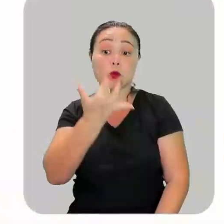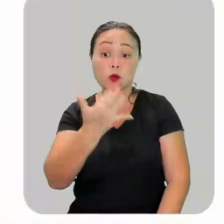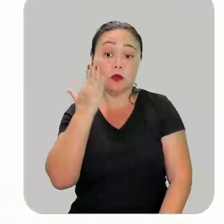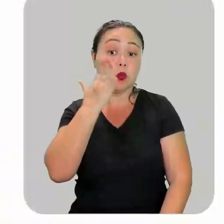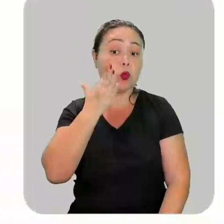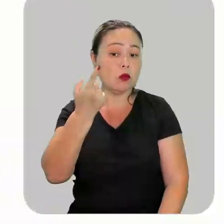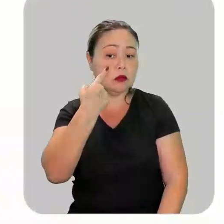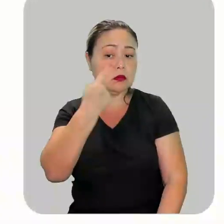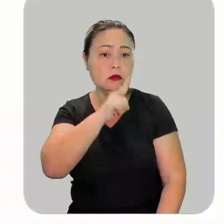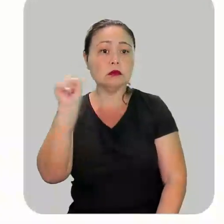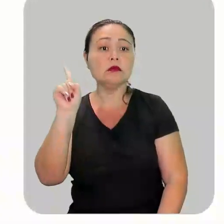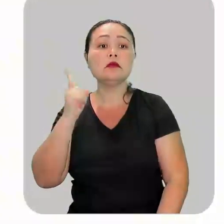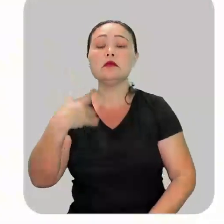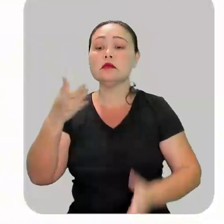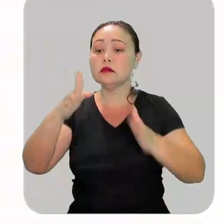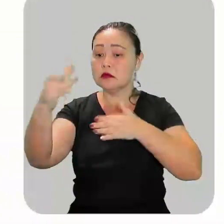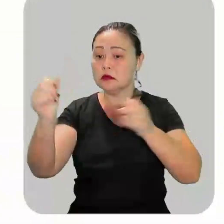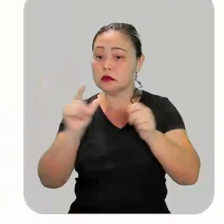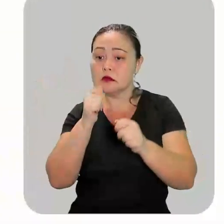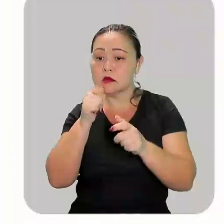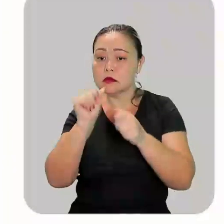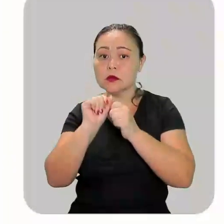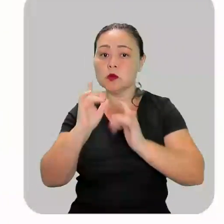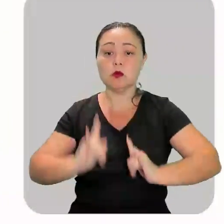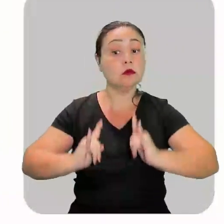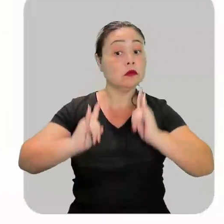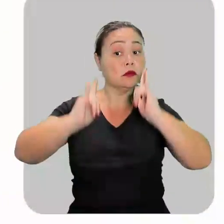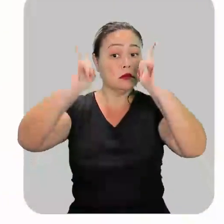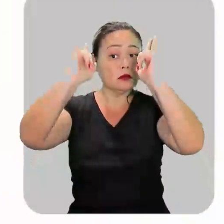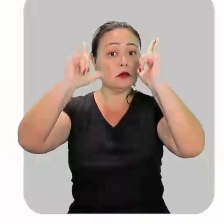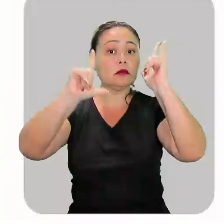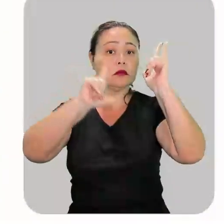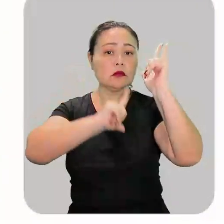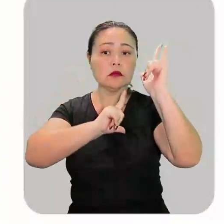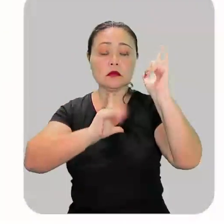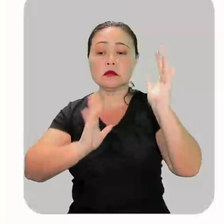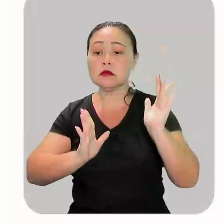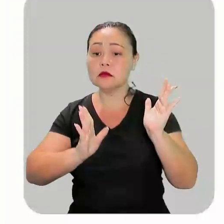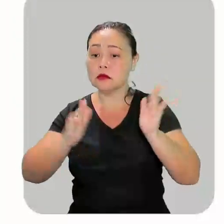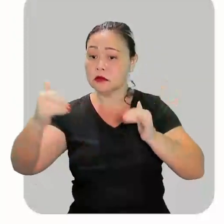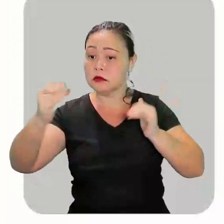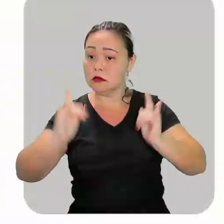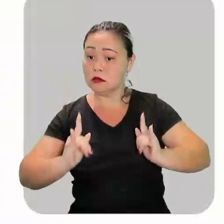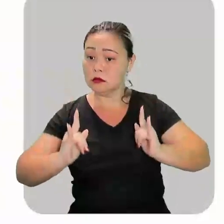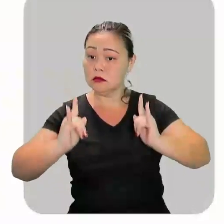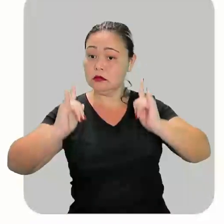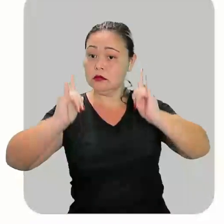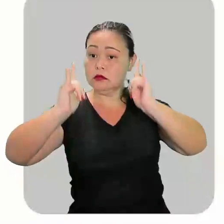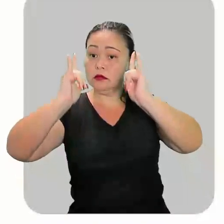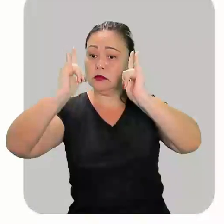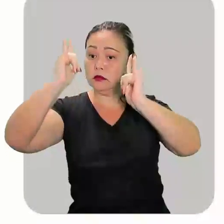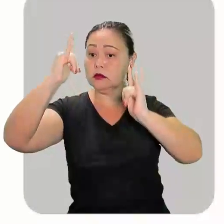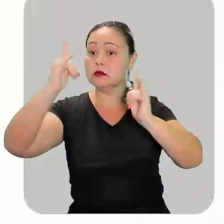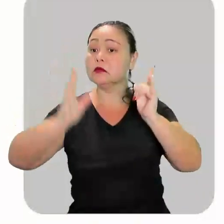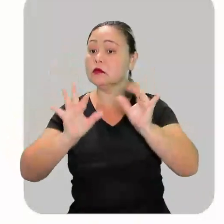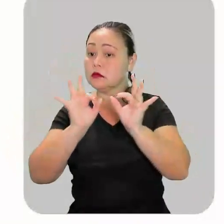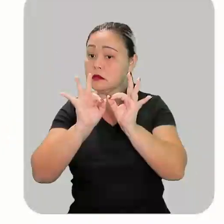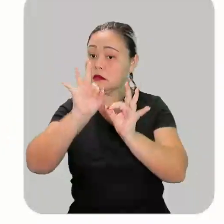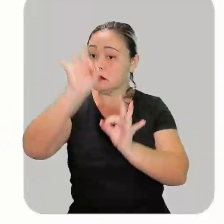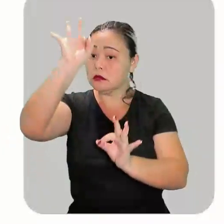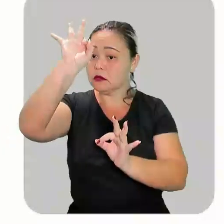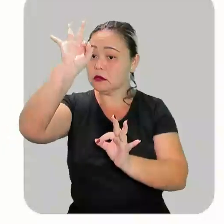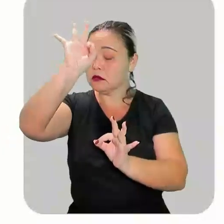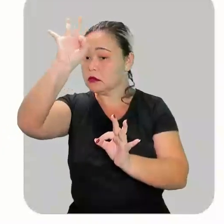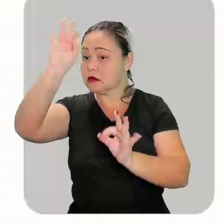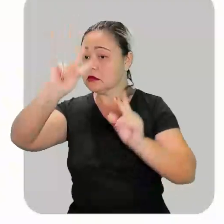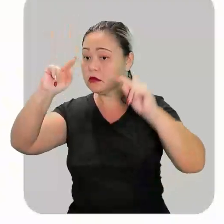cor-de-rosa. Bora ver. A caixa d'água de um edifício terá a forma de um paralelepípedo retângulo reto,